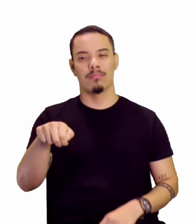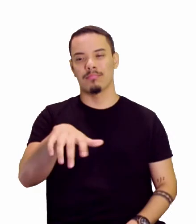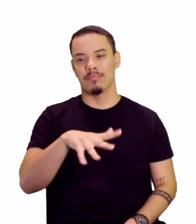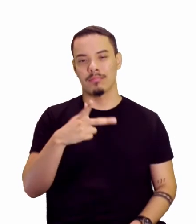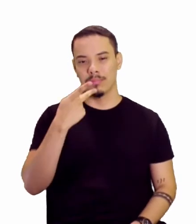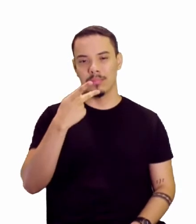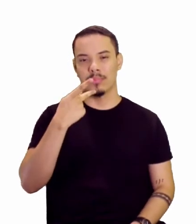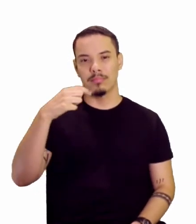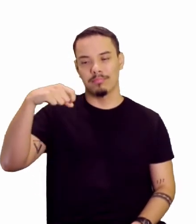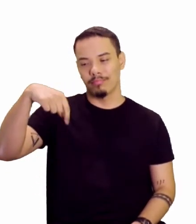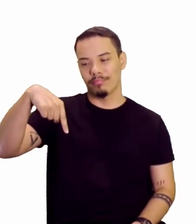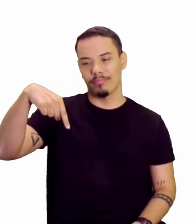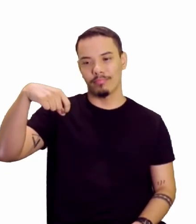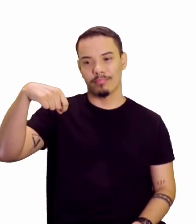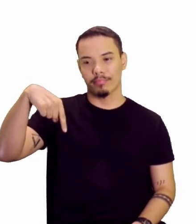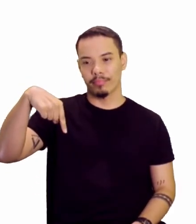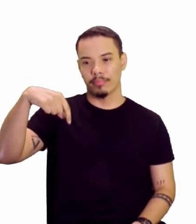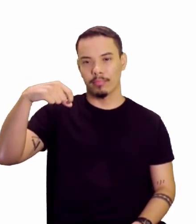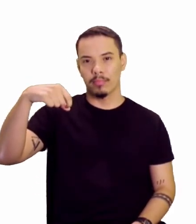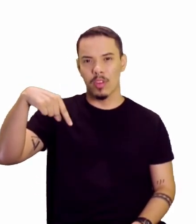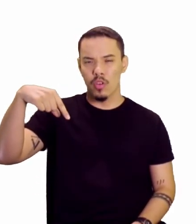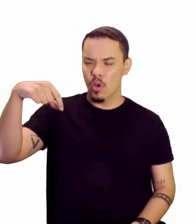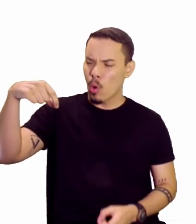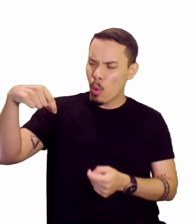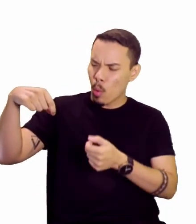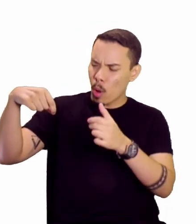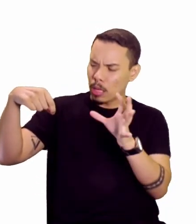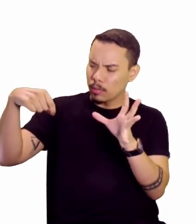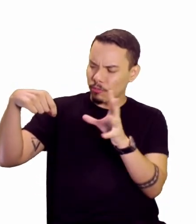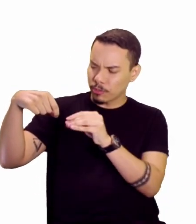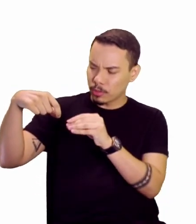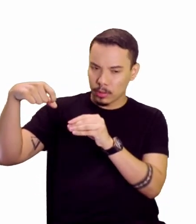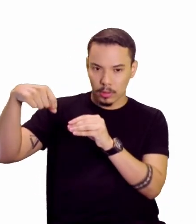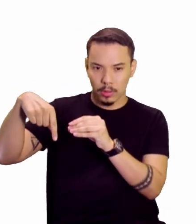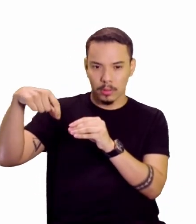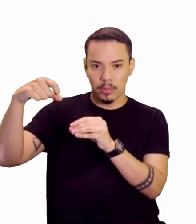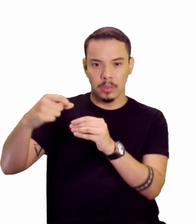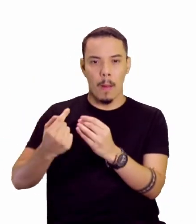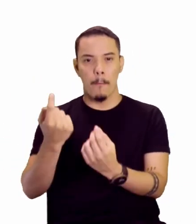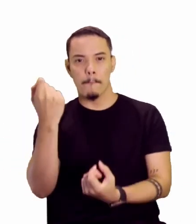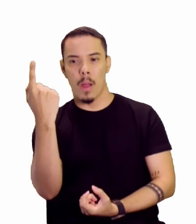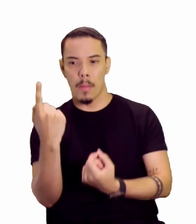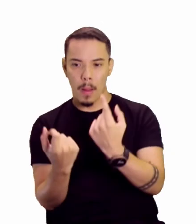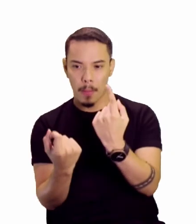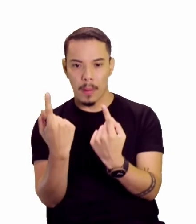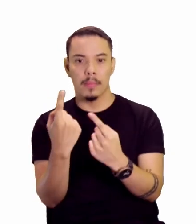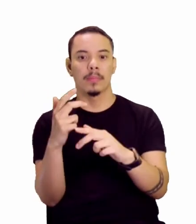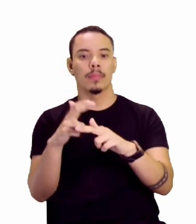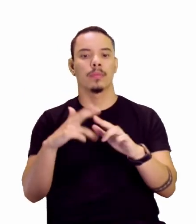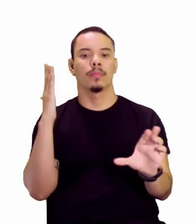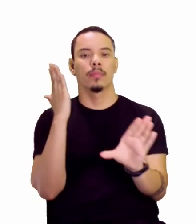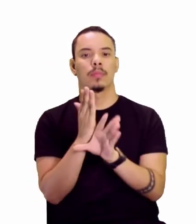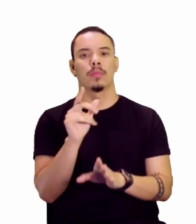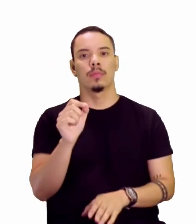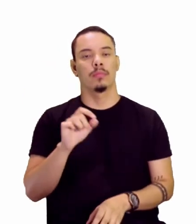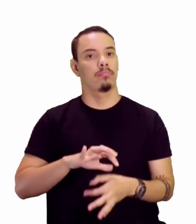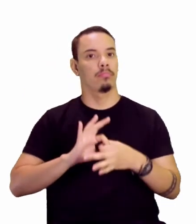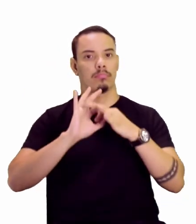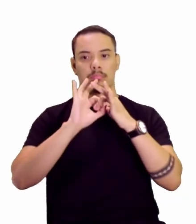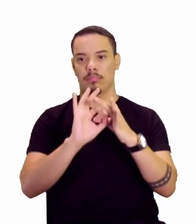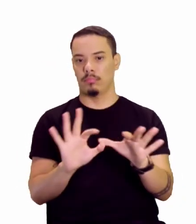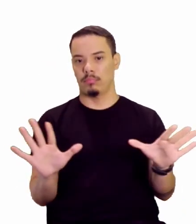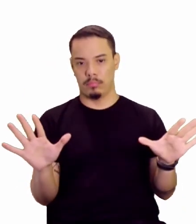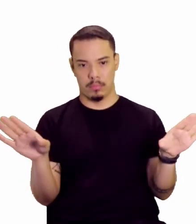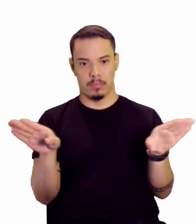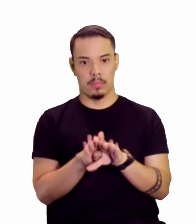está pingando, né? Isso. De uma torneira quase fechada, ela fica pingando. Aqui, pessoal, devido a ela estar em queda livre